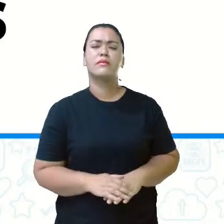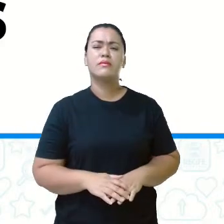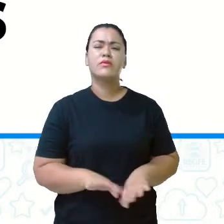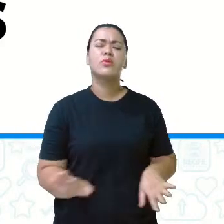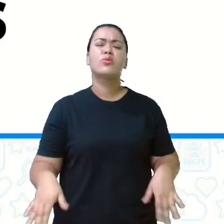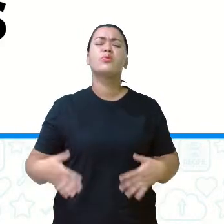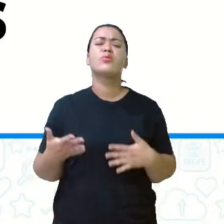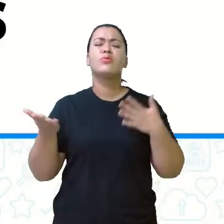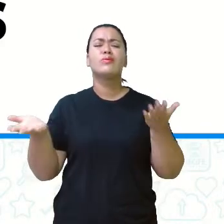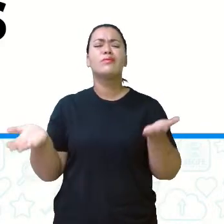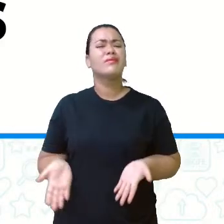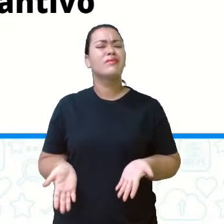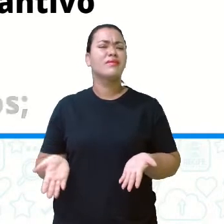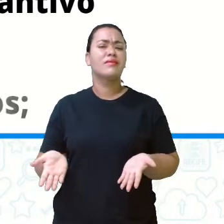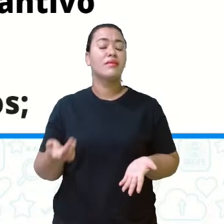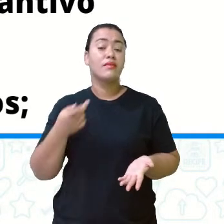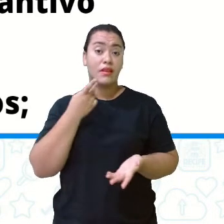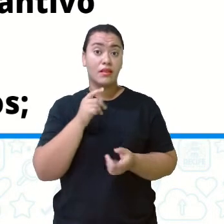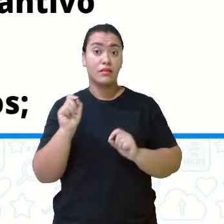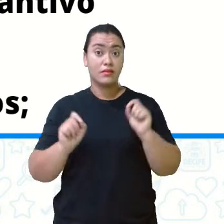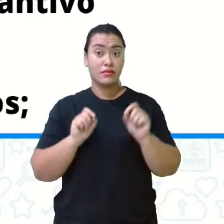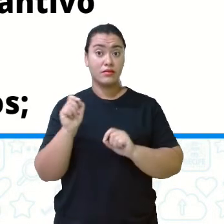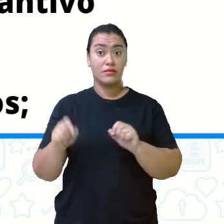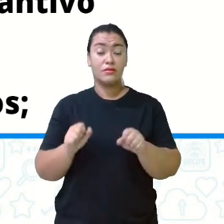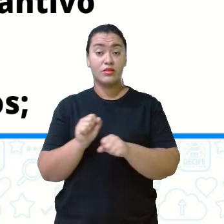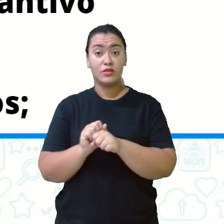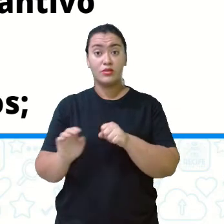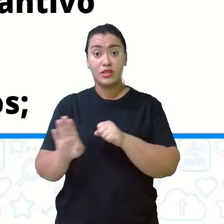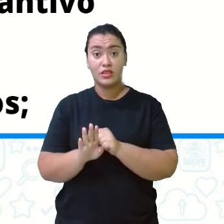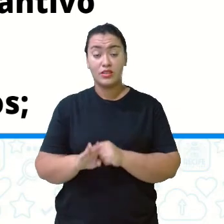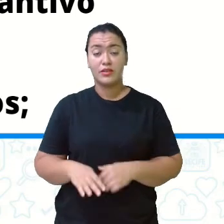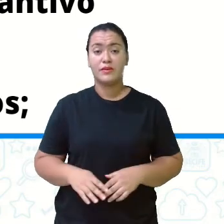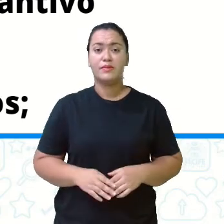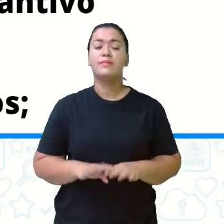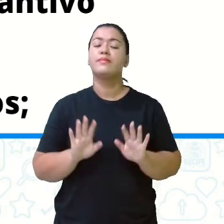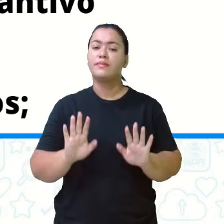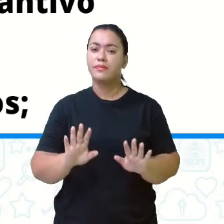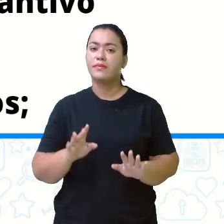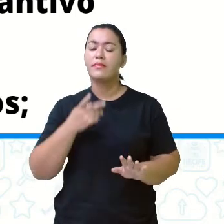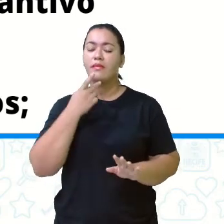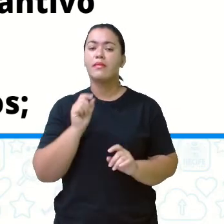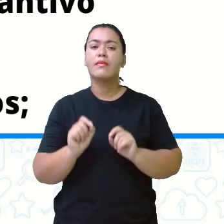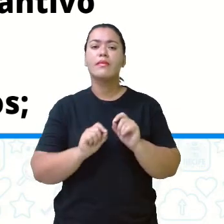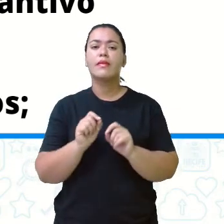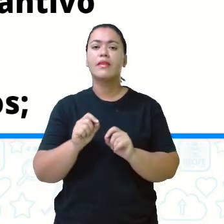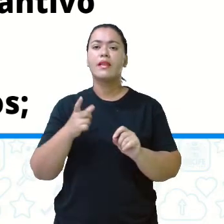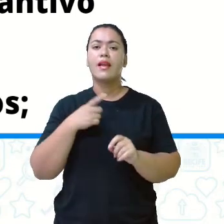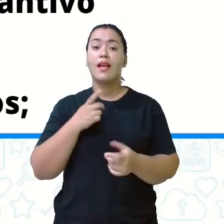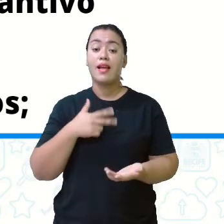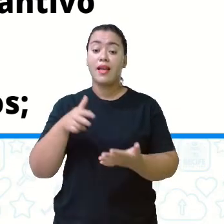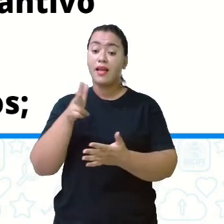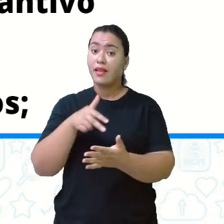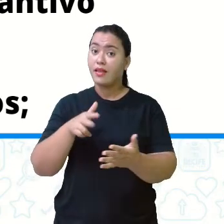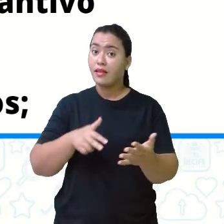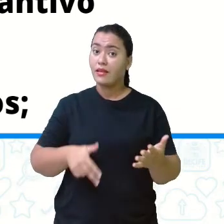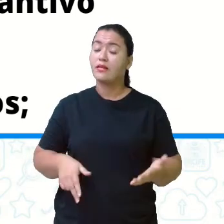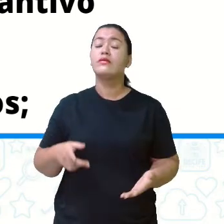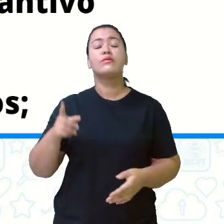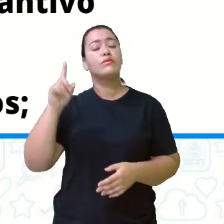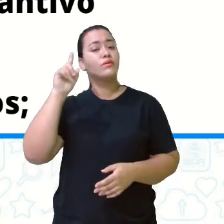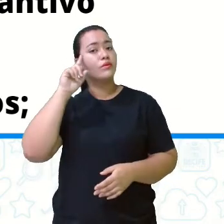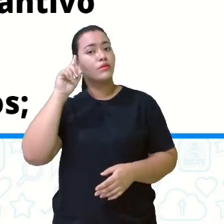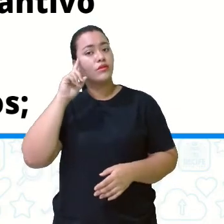nós vamos falar sobre substantivo, professora? Nós vamos fazer aquela leitura que a gente faz todos os